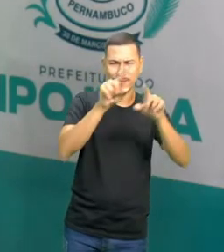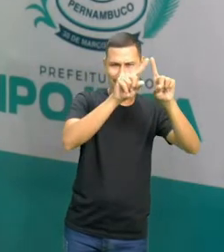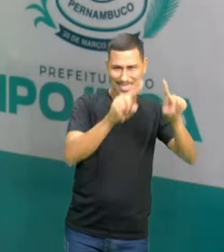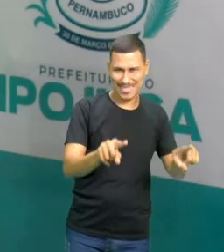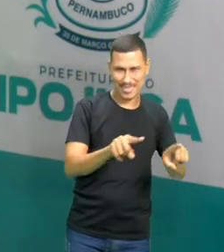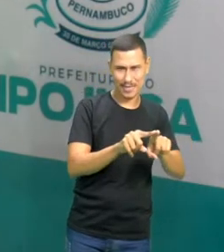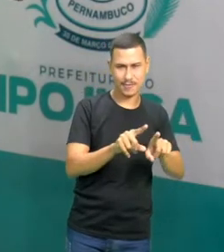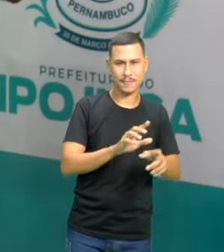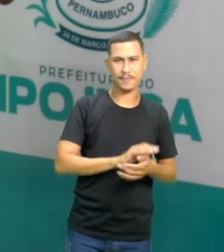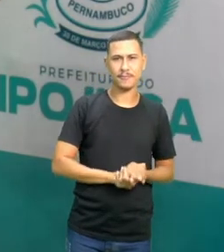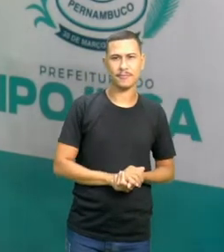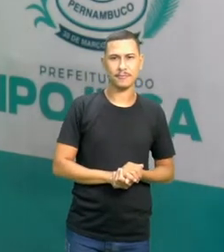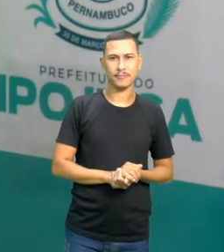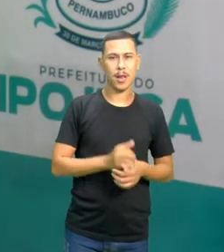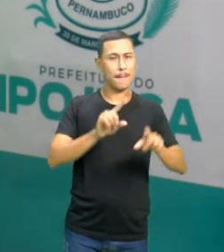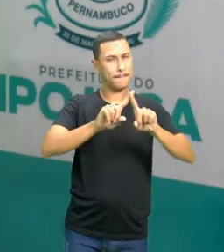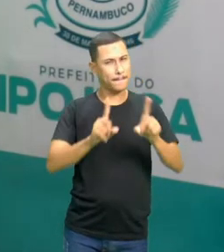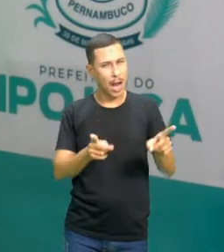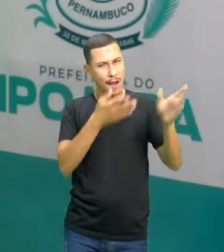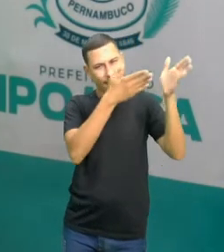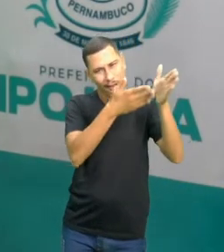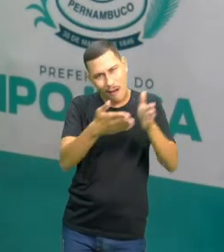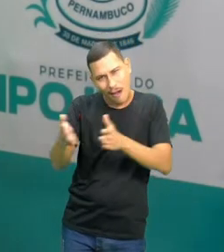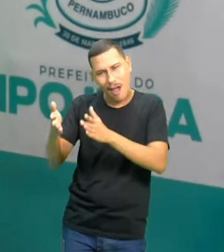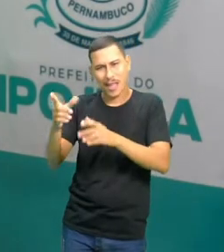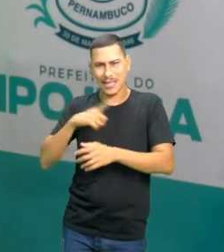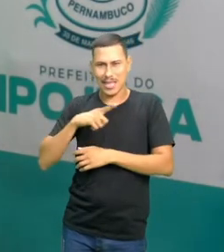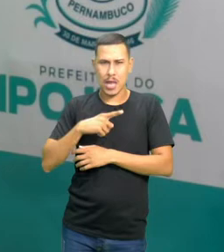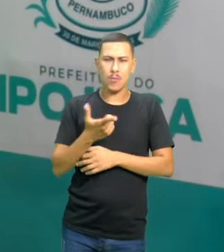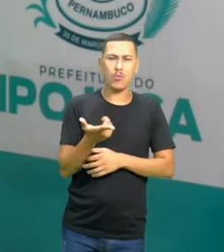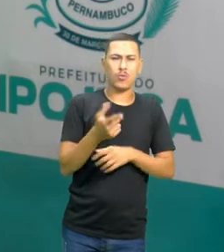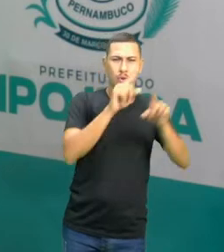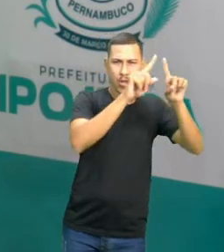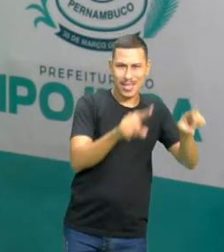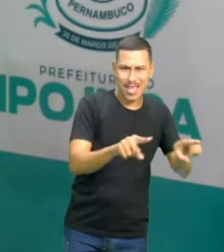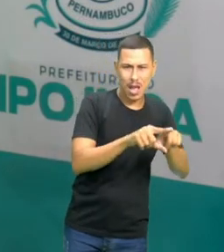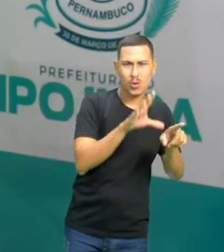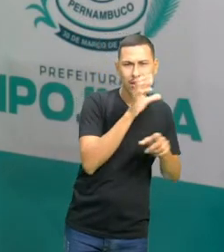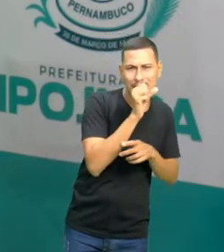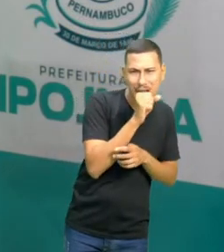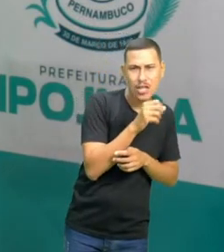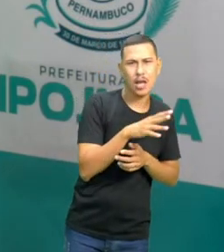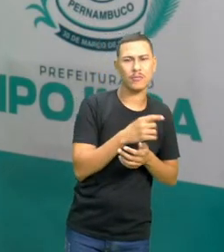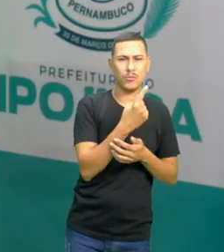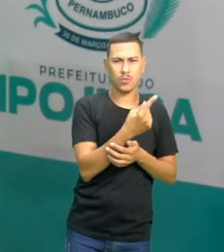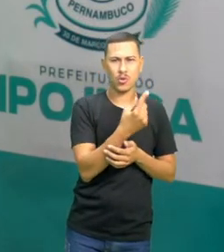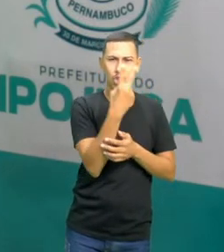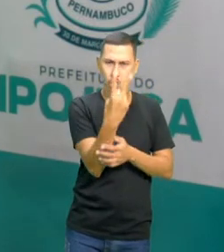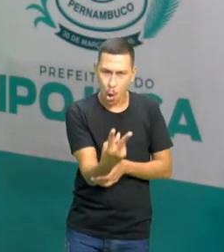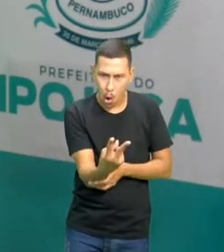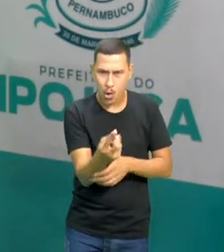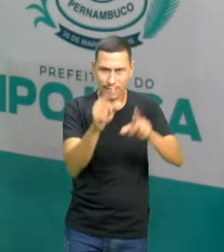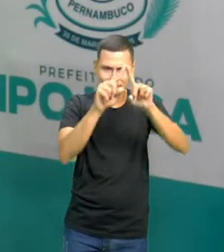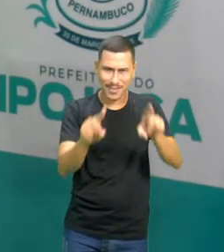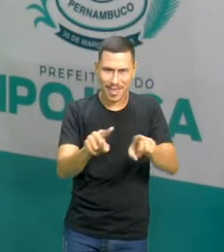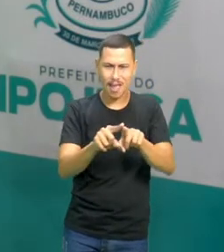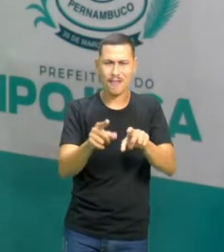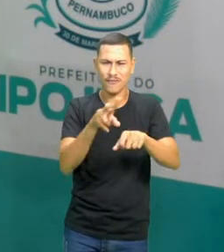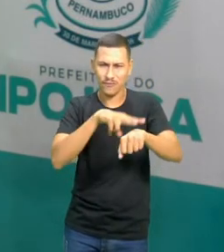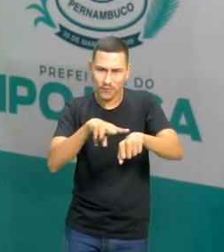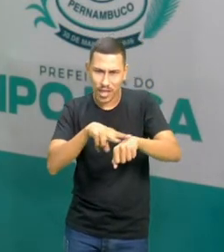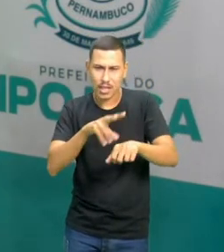triângulos. Porém, a sequência a gente tem uma cor laranja e dois triângulos